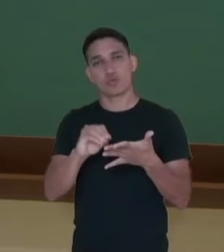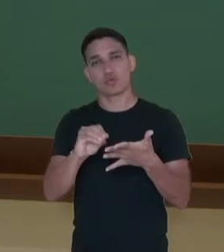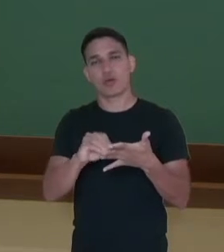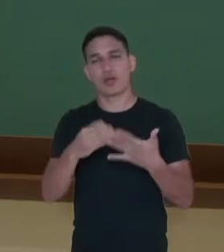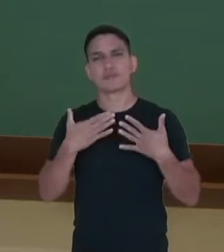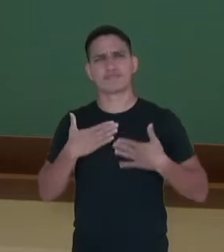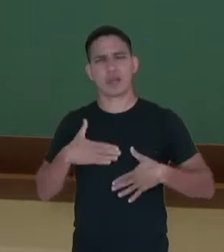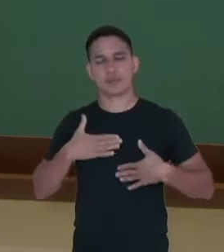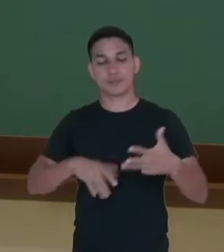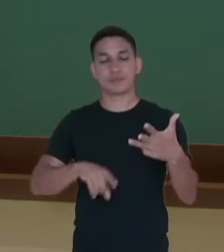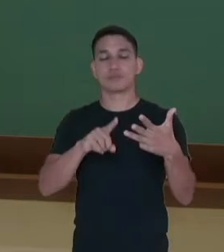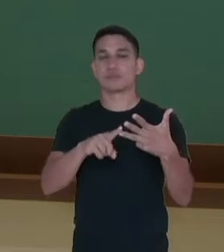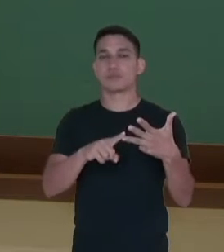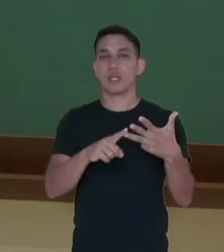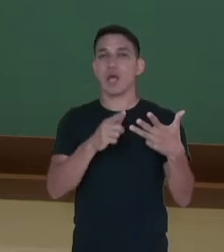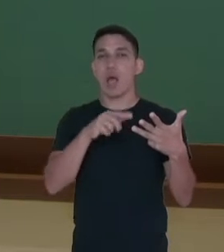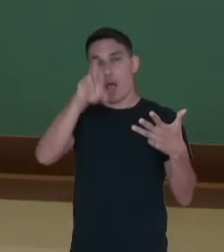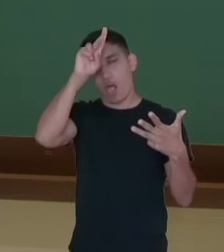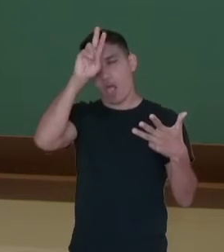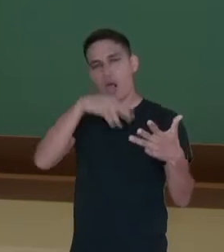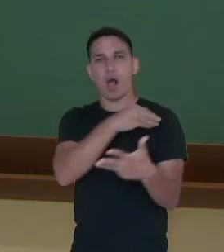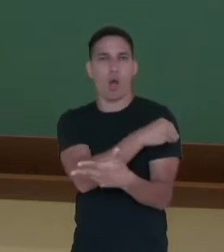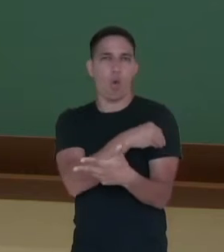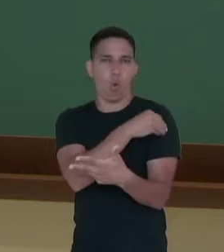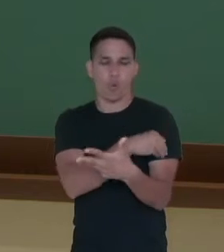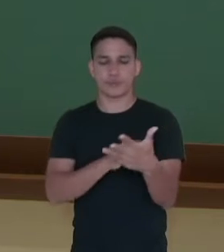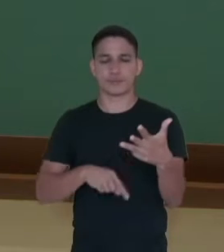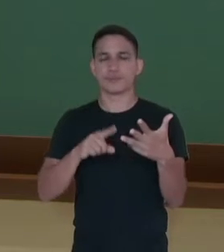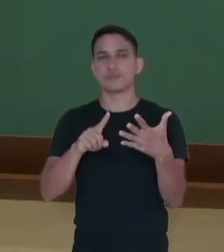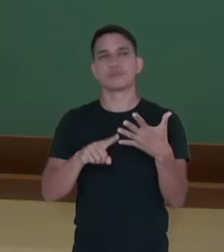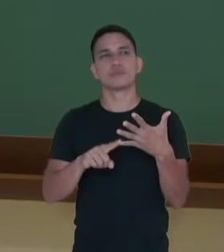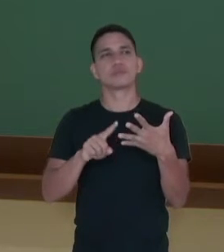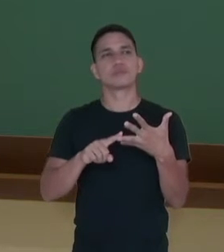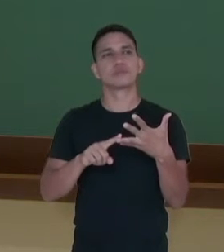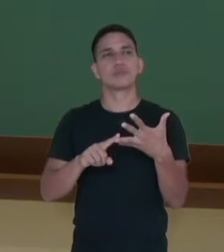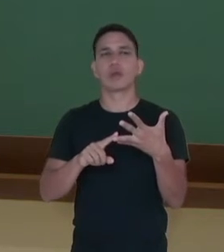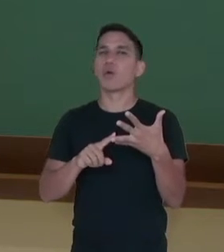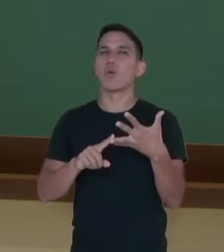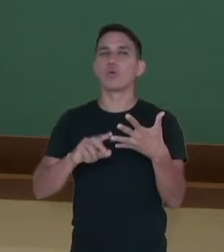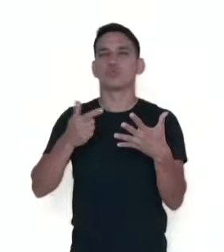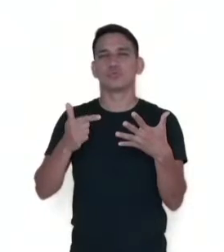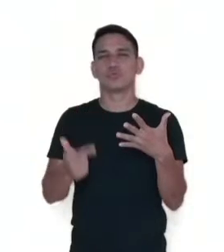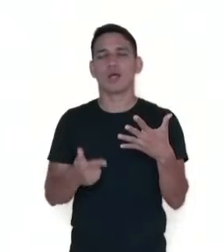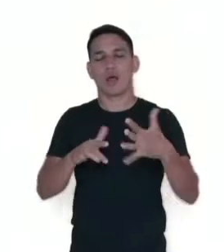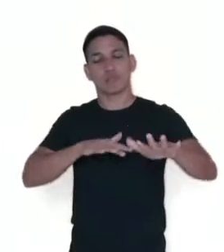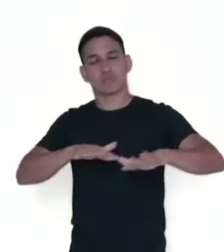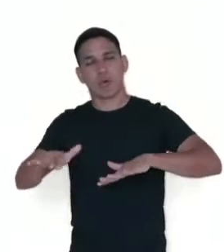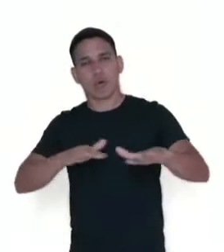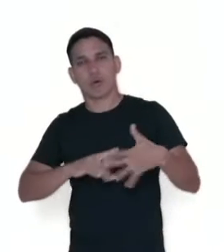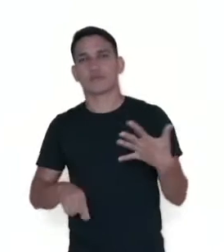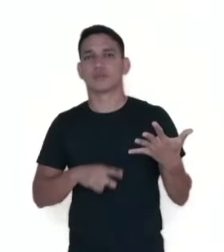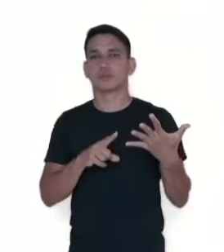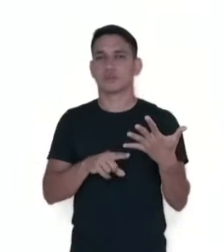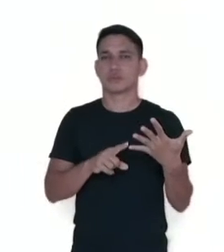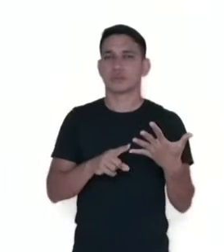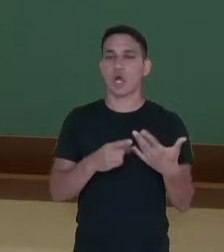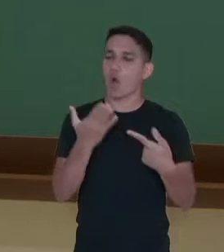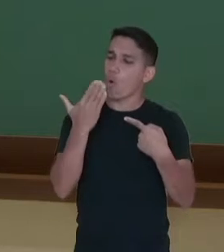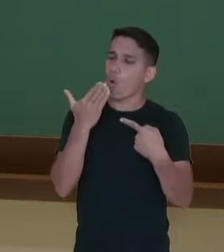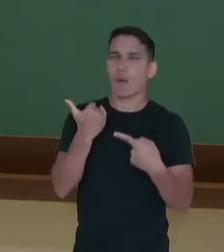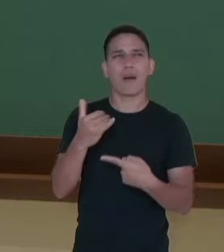ou seja, bebidas alcoólicas. Não mover-se, não se movimentar, não praticar exercícios. Comer basura. Esse